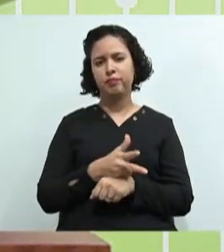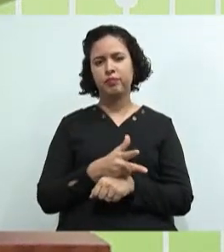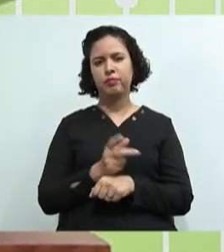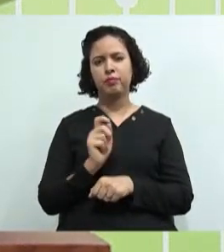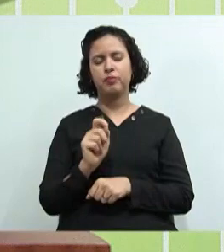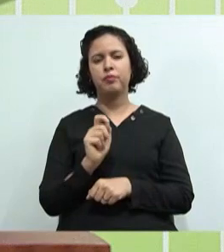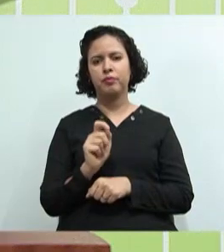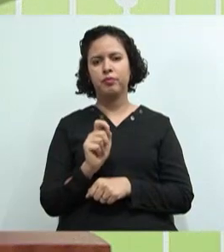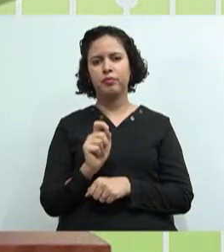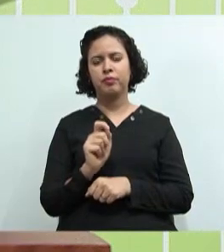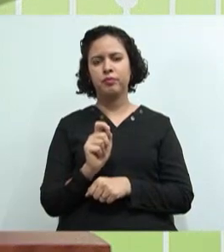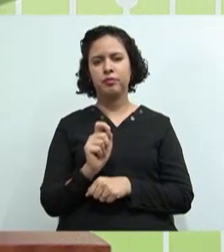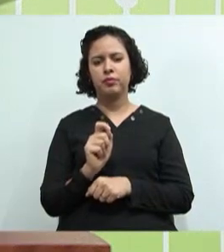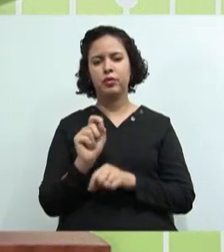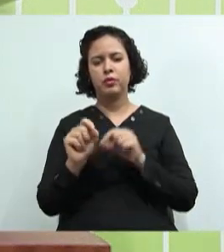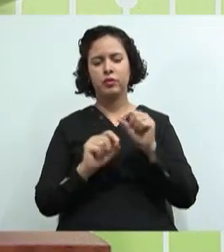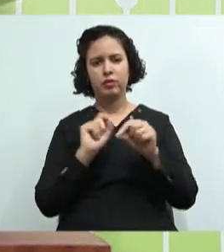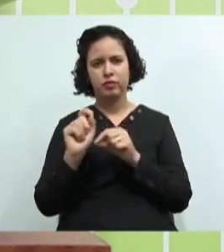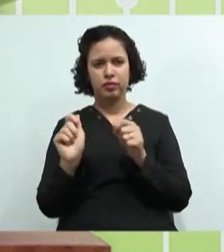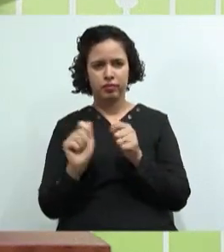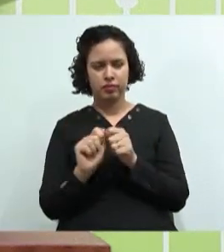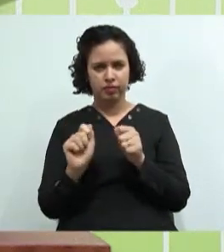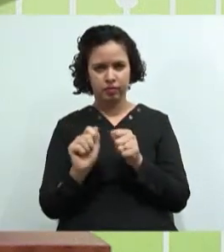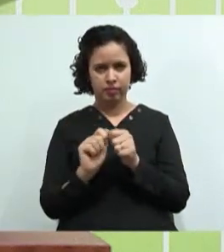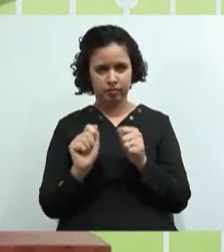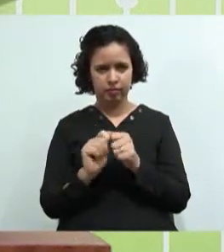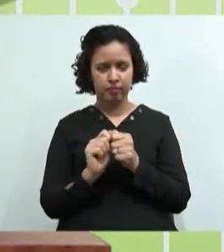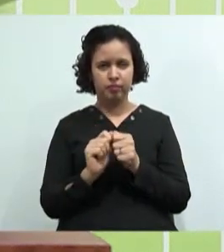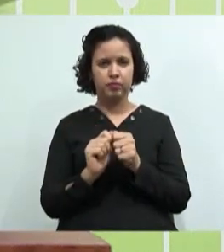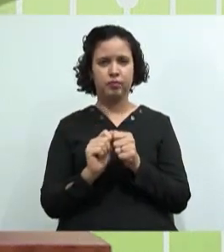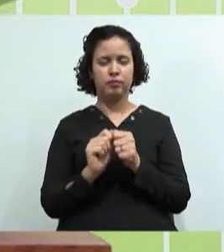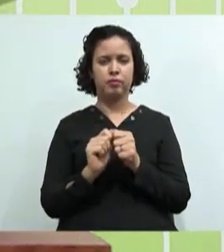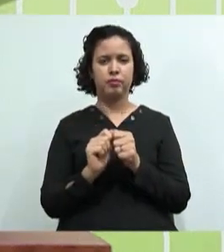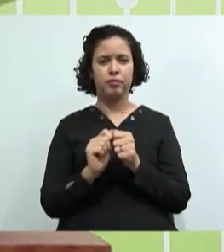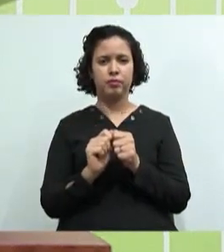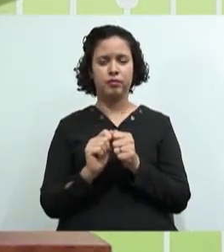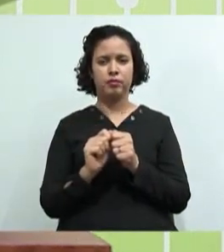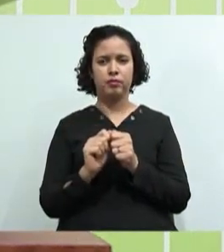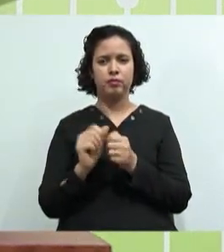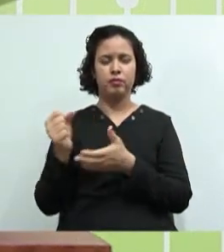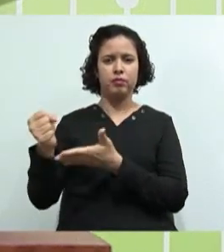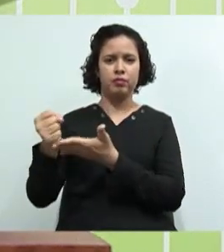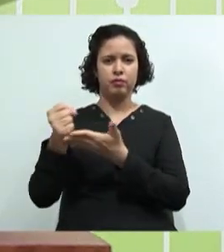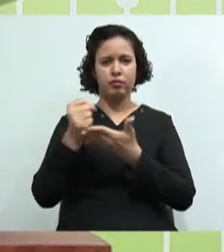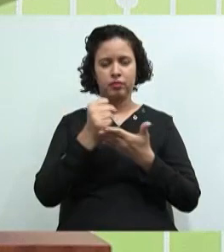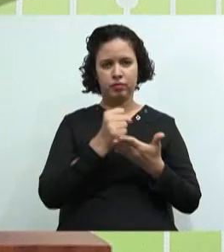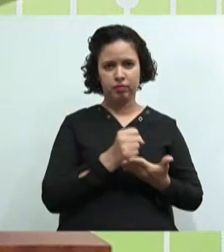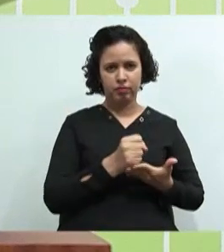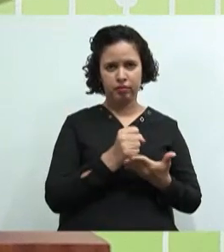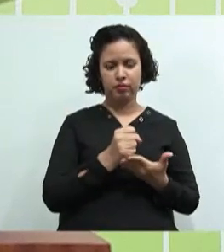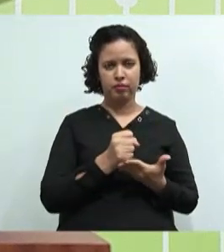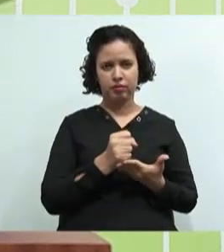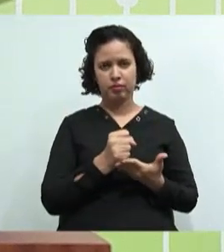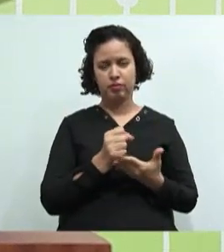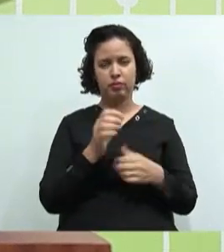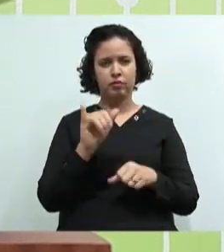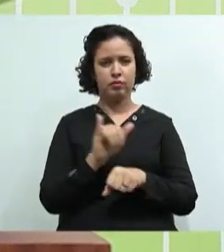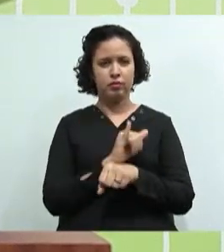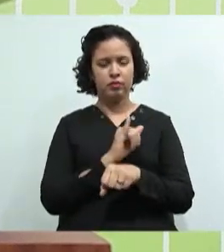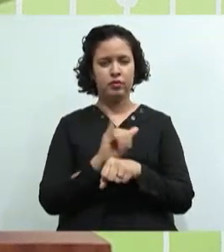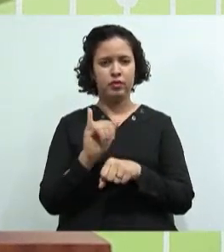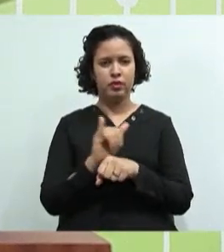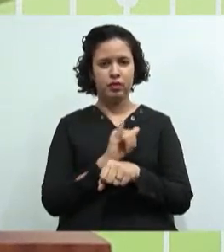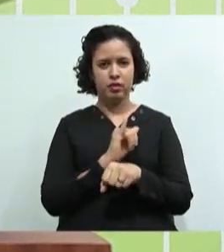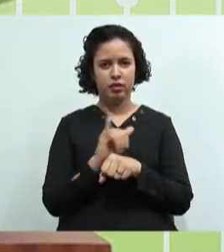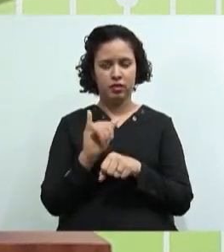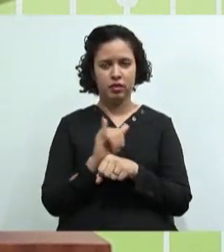dessas matérias, o que nós já até passamos, já revisamos, mas trazendo para a realidade de hoje. Quando ela fala de estratégia, inclusive, uma